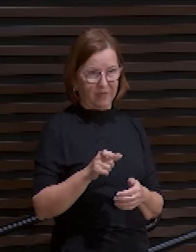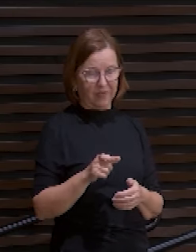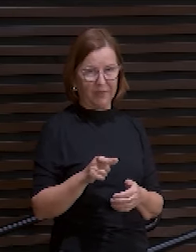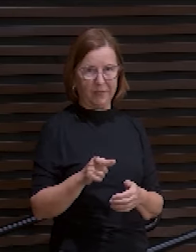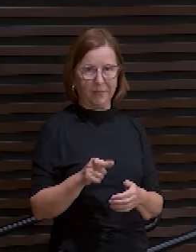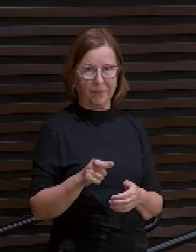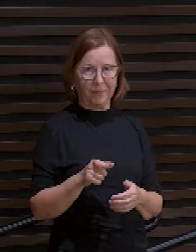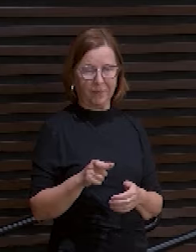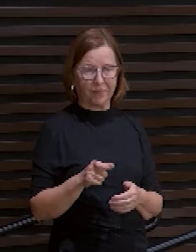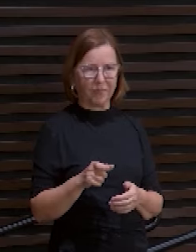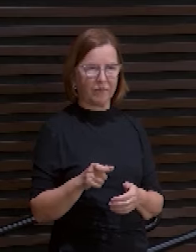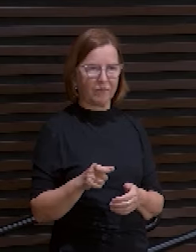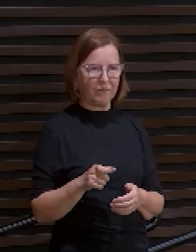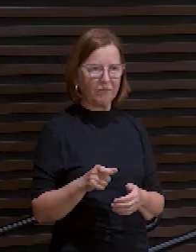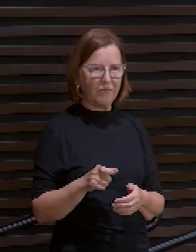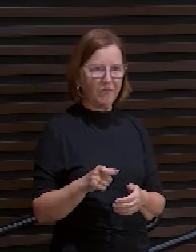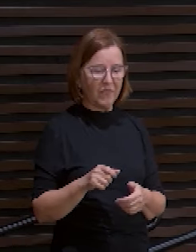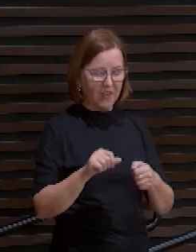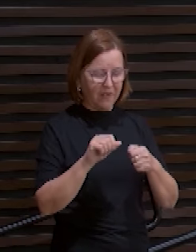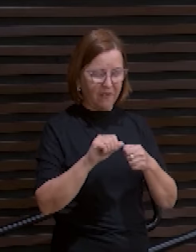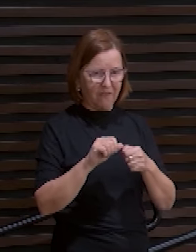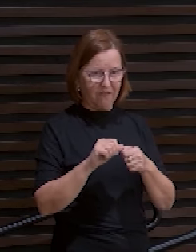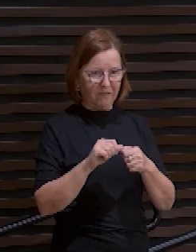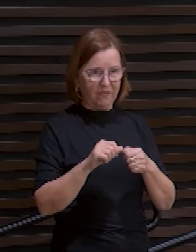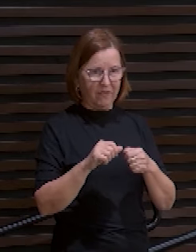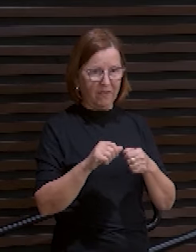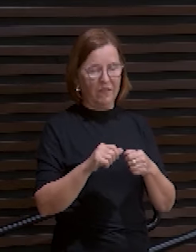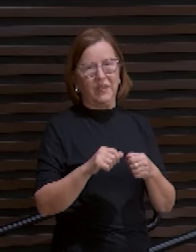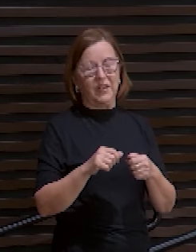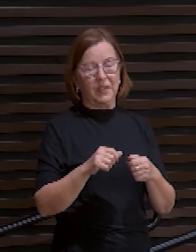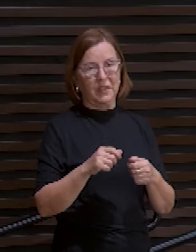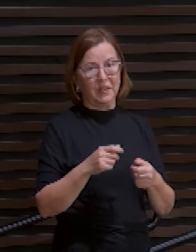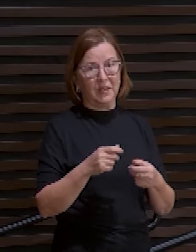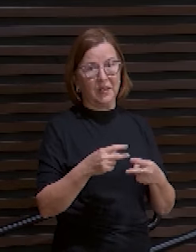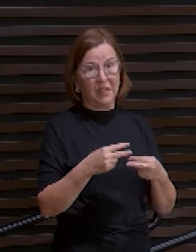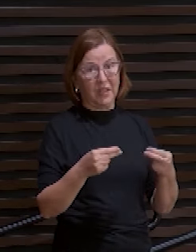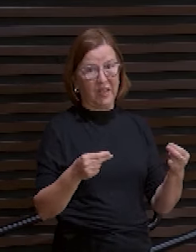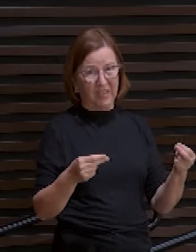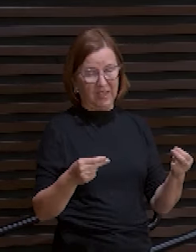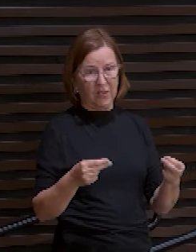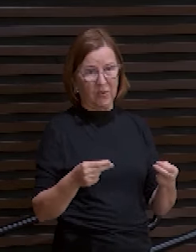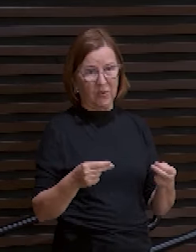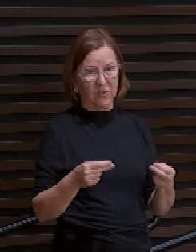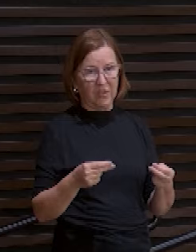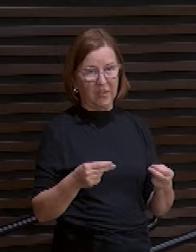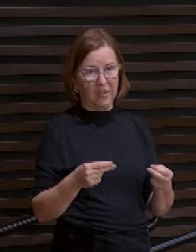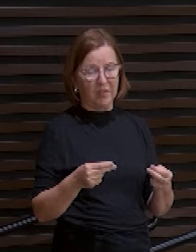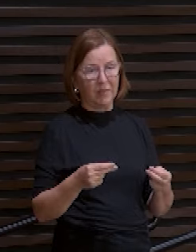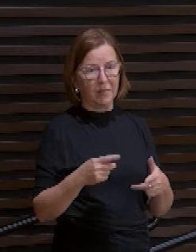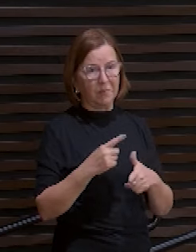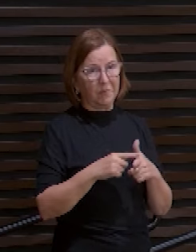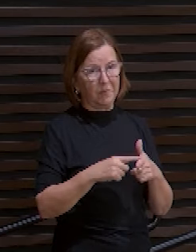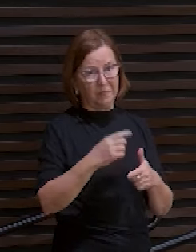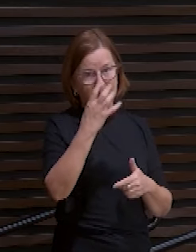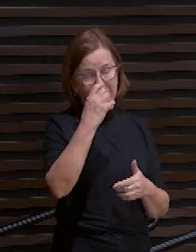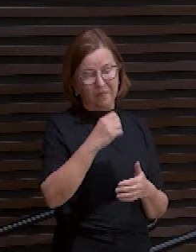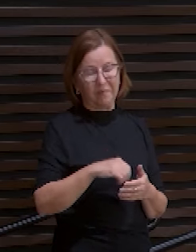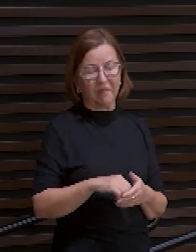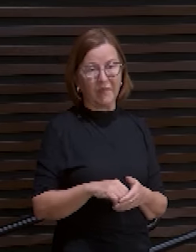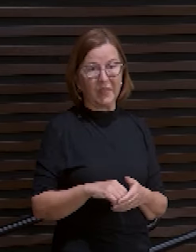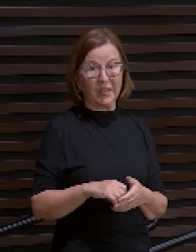problema muito sério quando o nosso parâmetro de comparação são as pessoas duas coisas